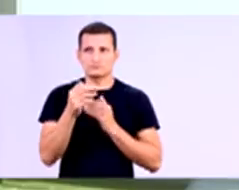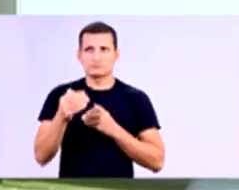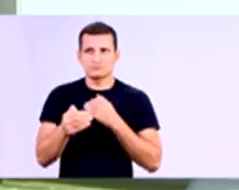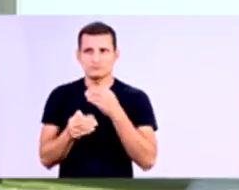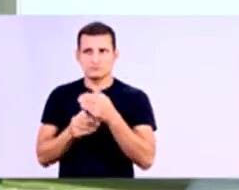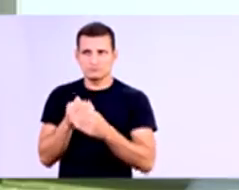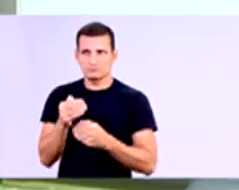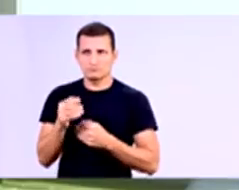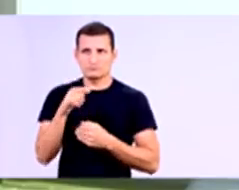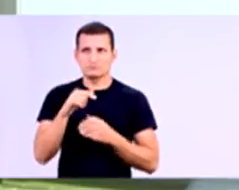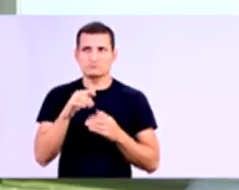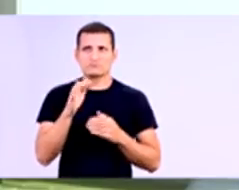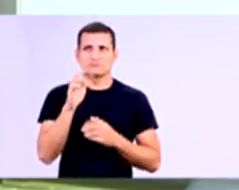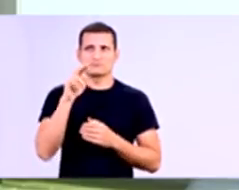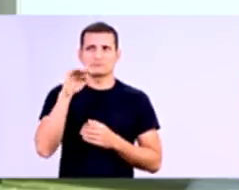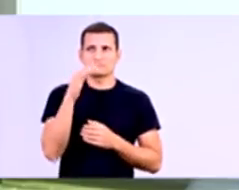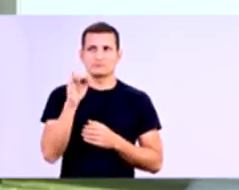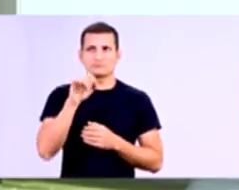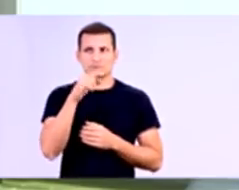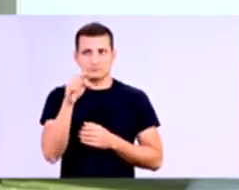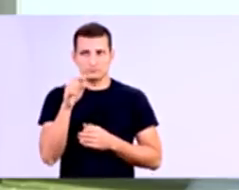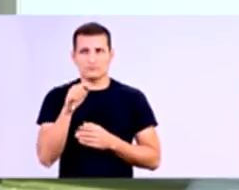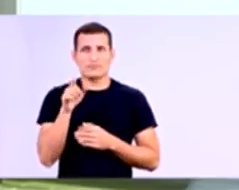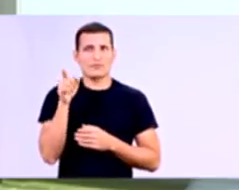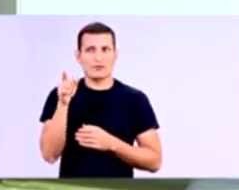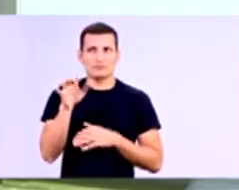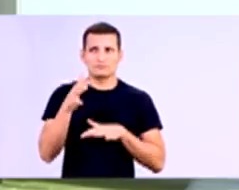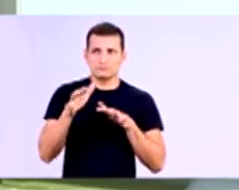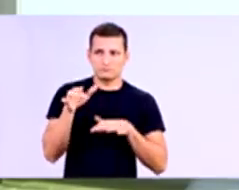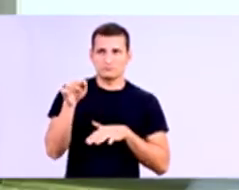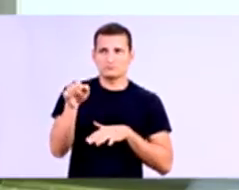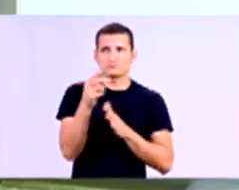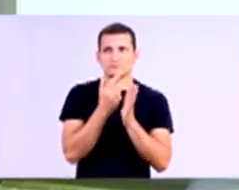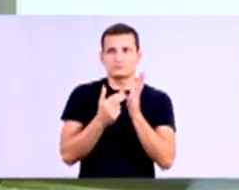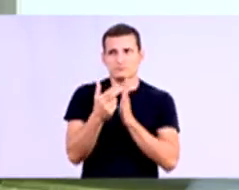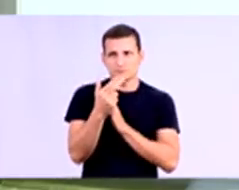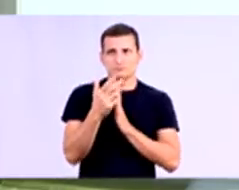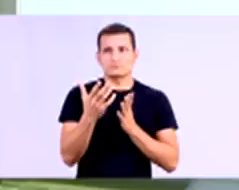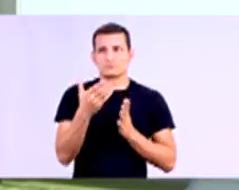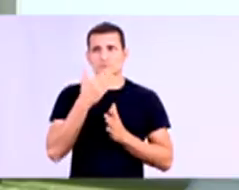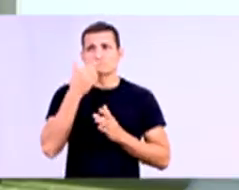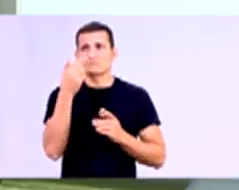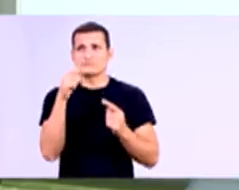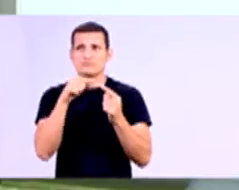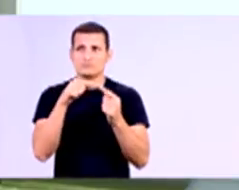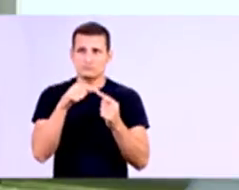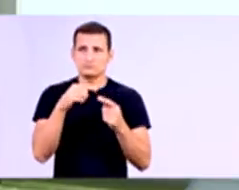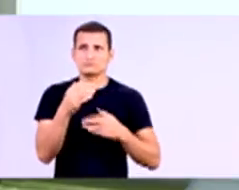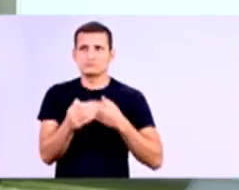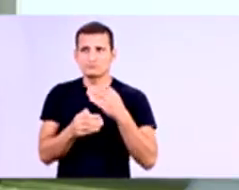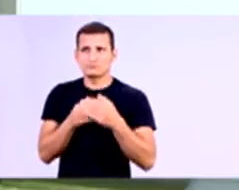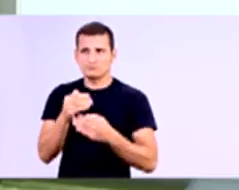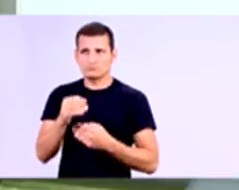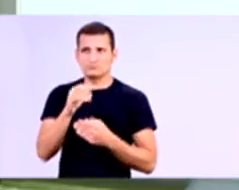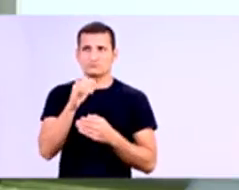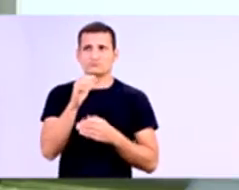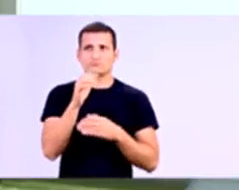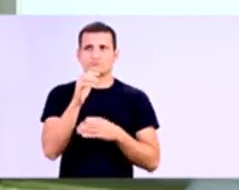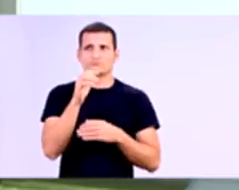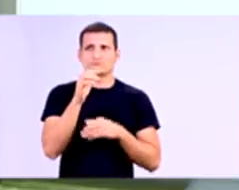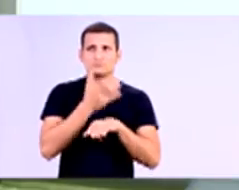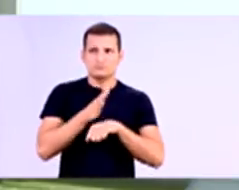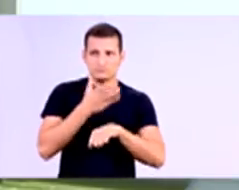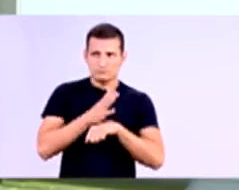em funcionalidades. Talvez esse diagrama se encaixaria melhor, como é passo a passo, no diagrama de atividades.